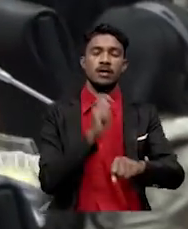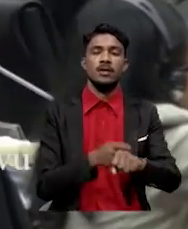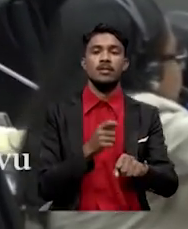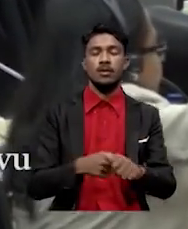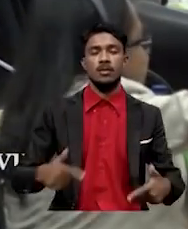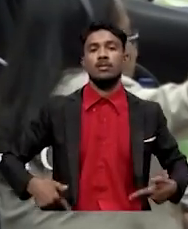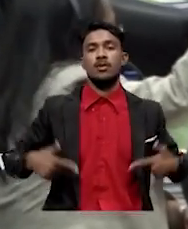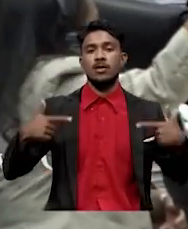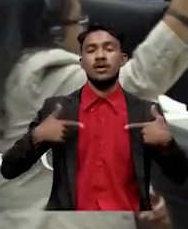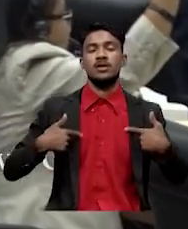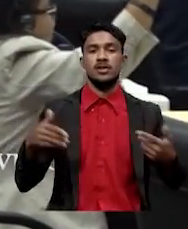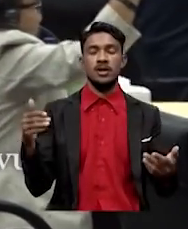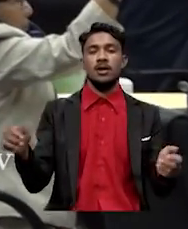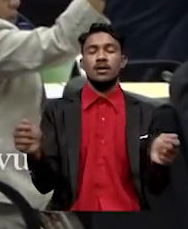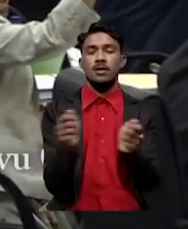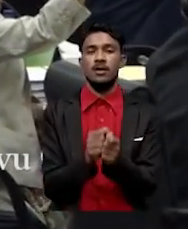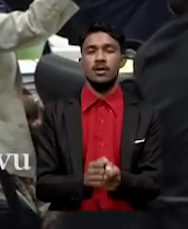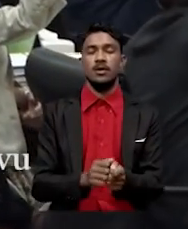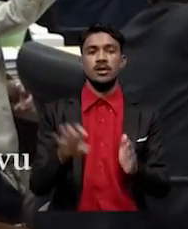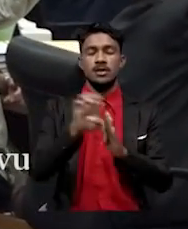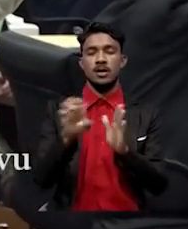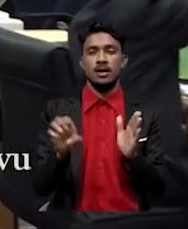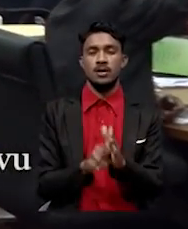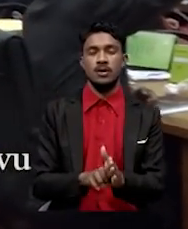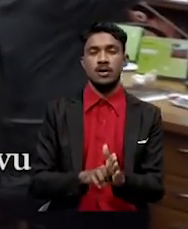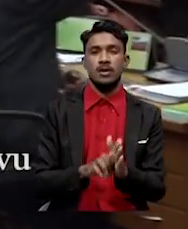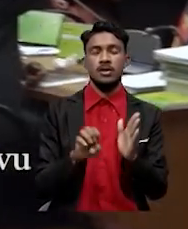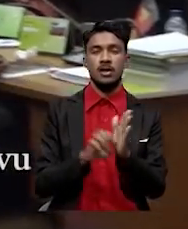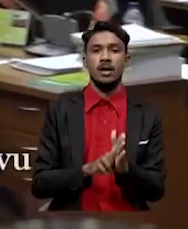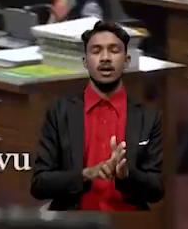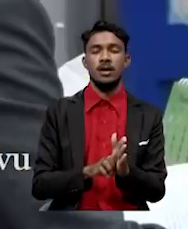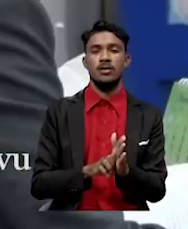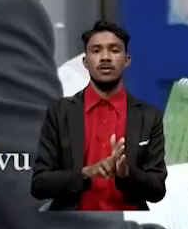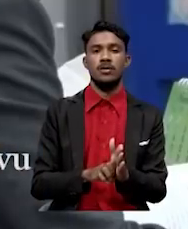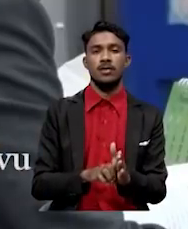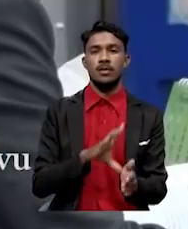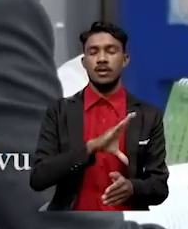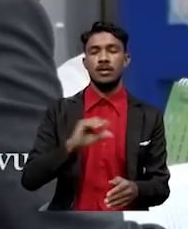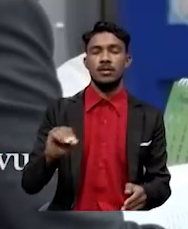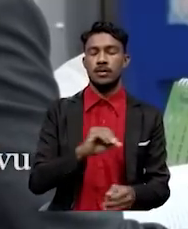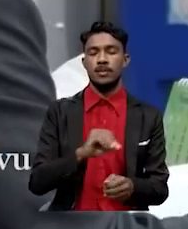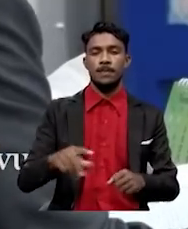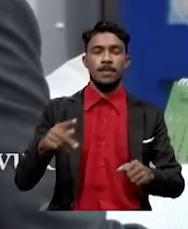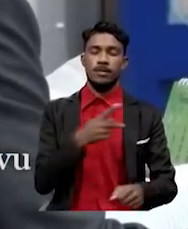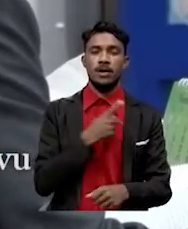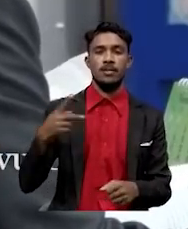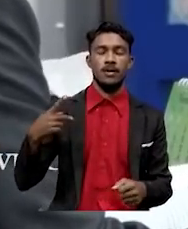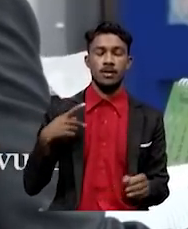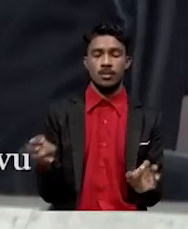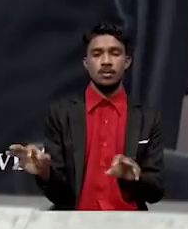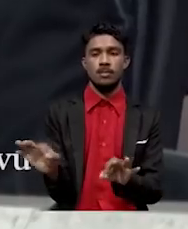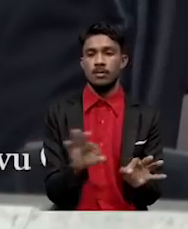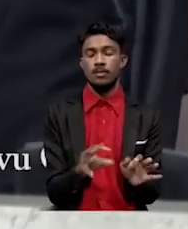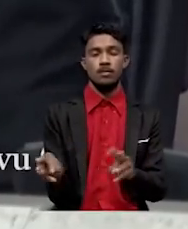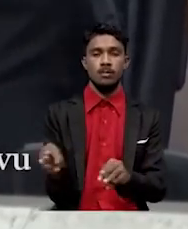rela estado emergência. Ne ba presidente república nebe ato dissolve parlamento, tem que ir a razão